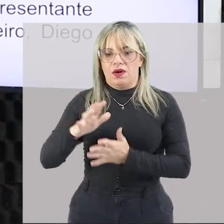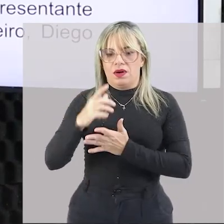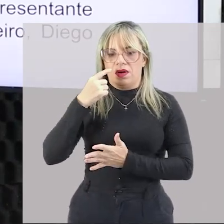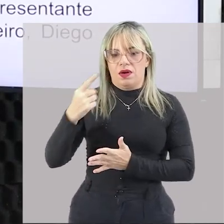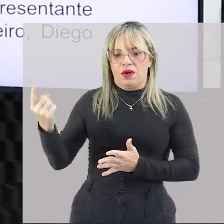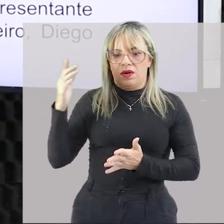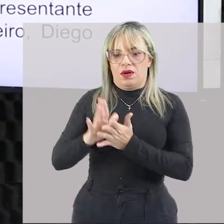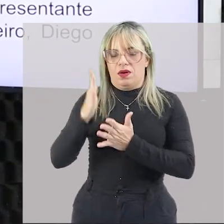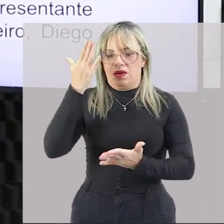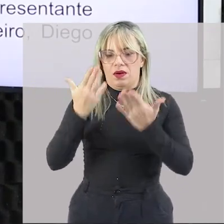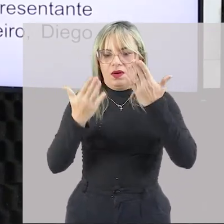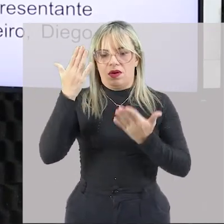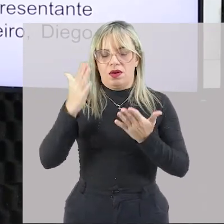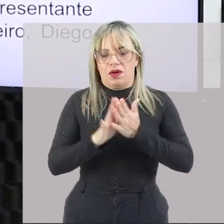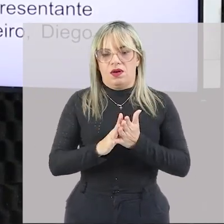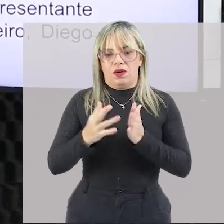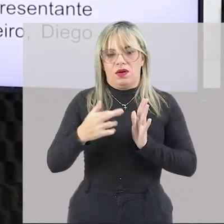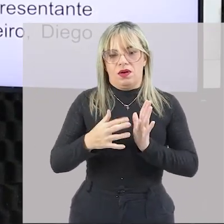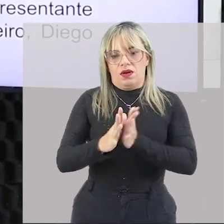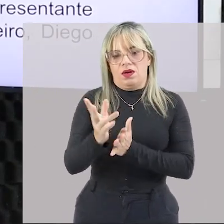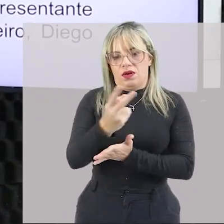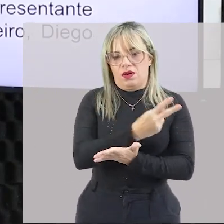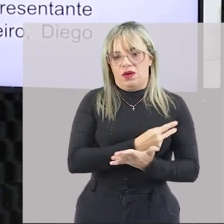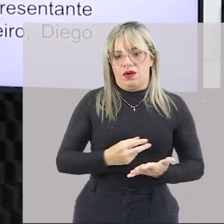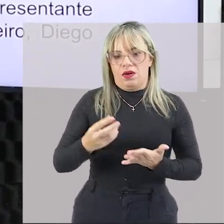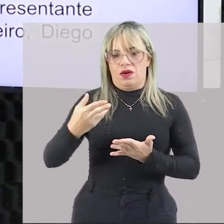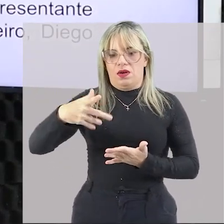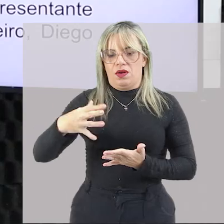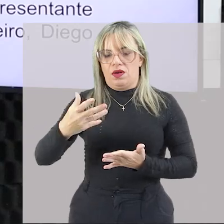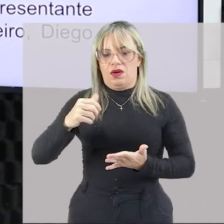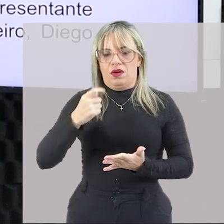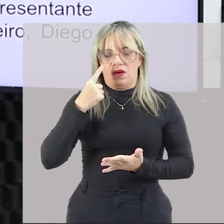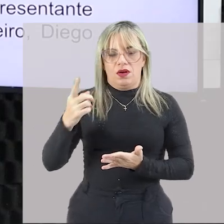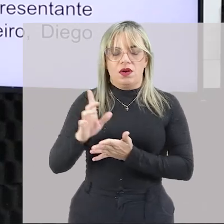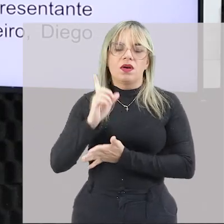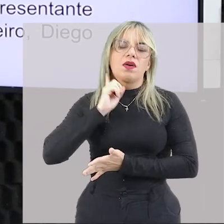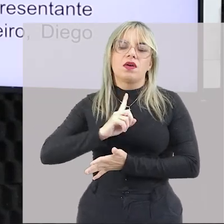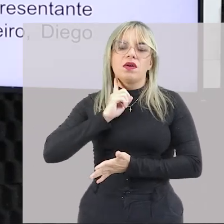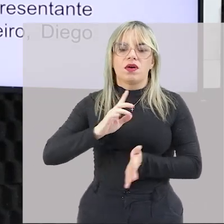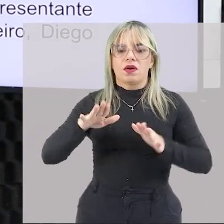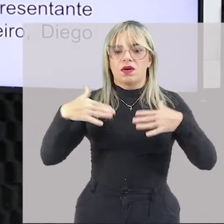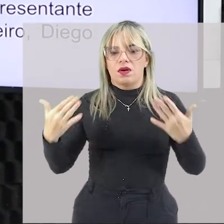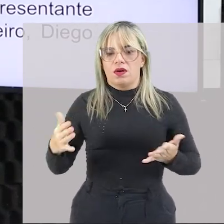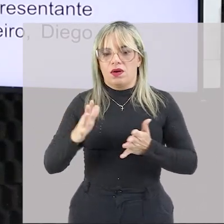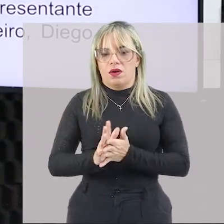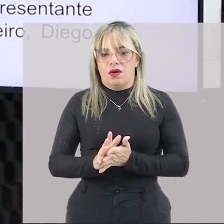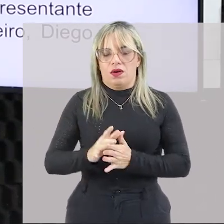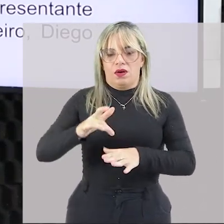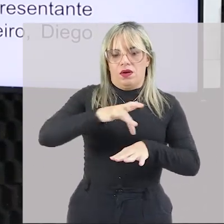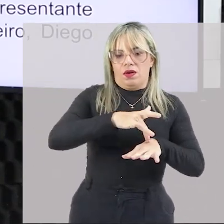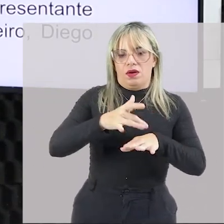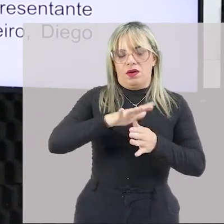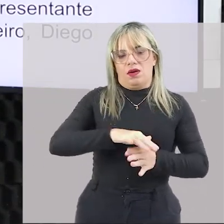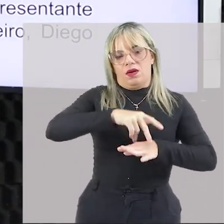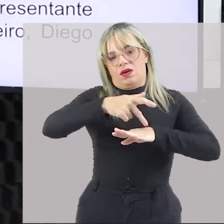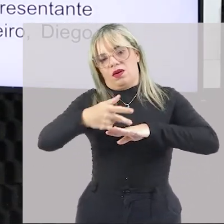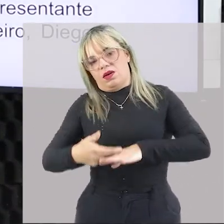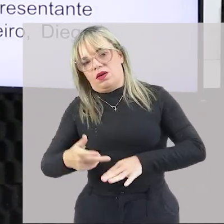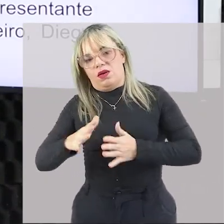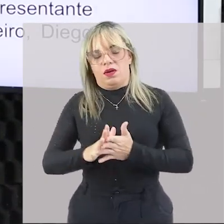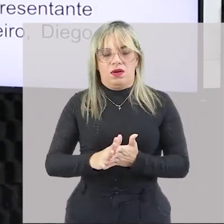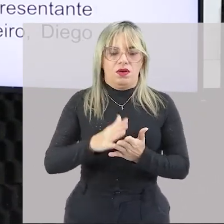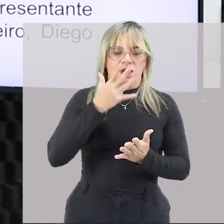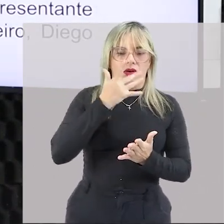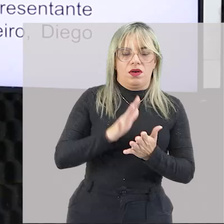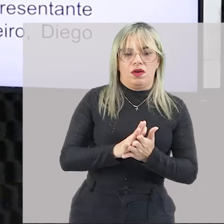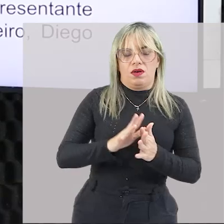feito por Picasso, o desenho do mineiro Diego Rivera, uma bailarina deitada que ainda vai ser pintada com muitas cores